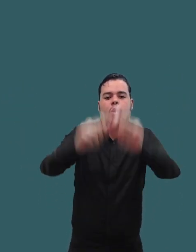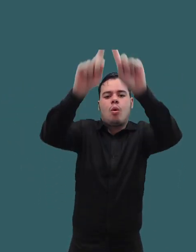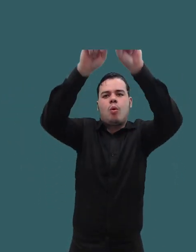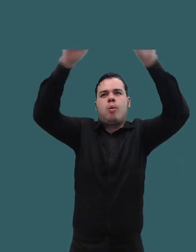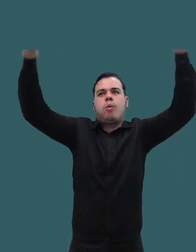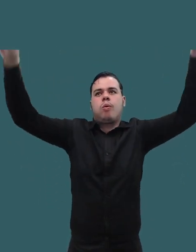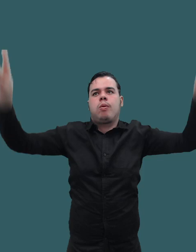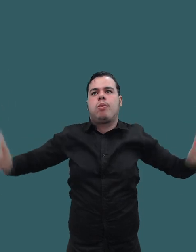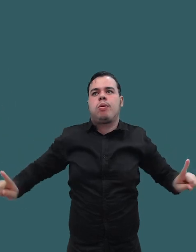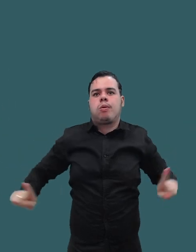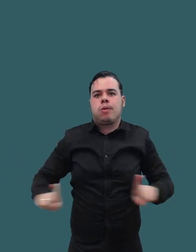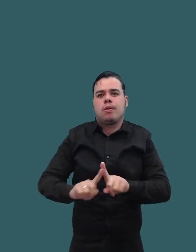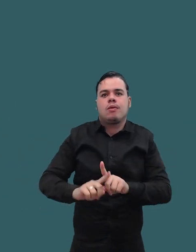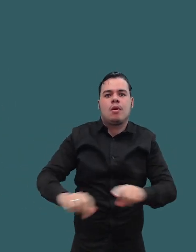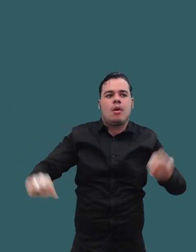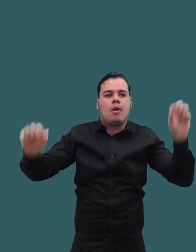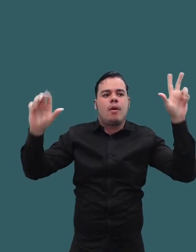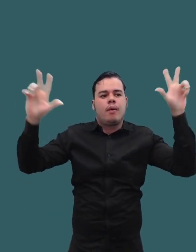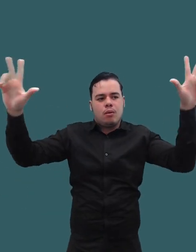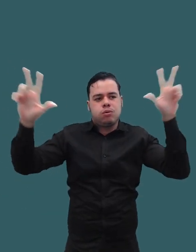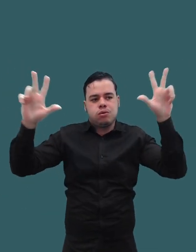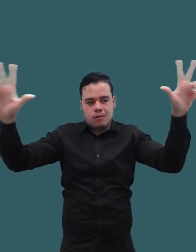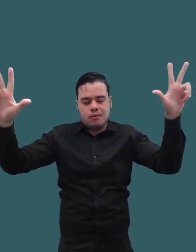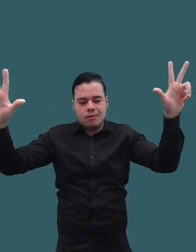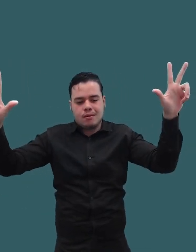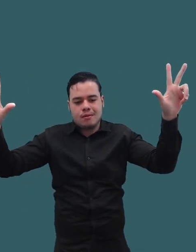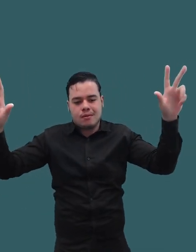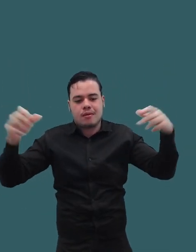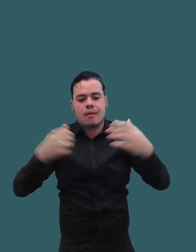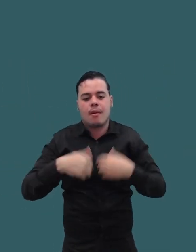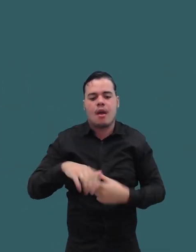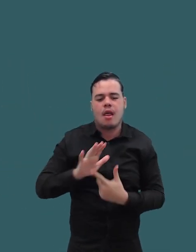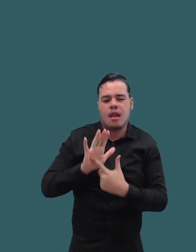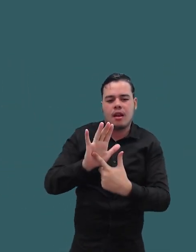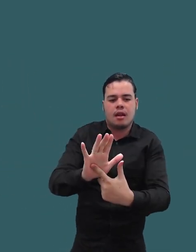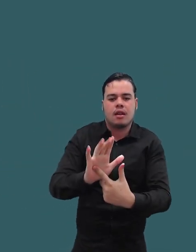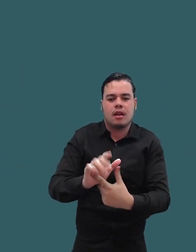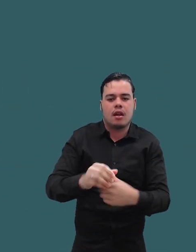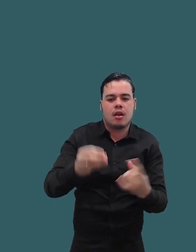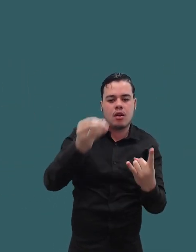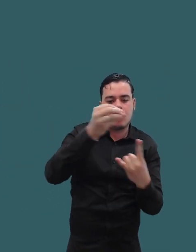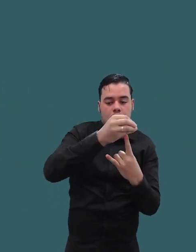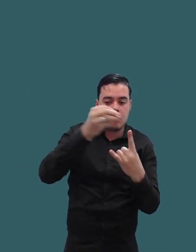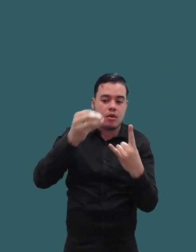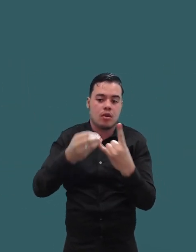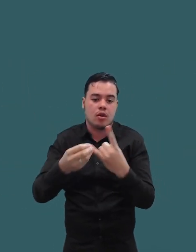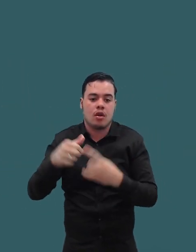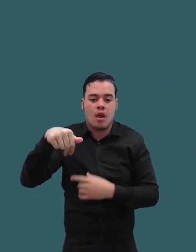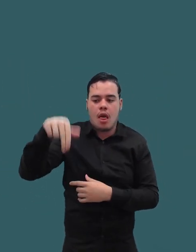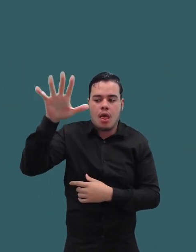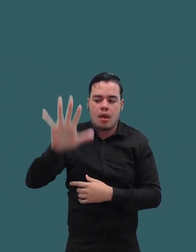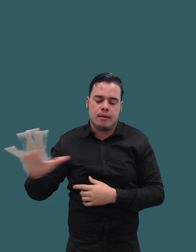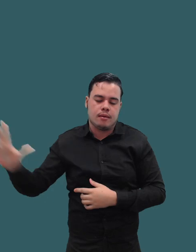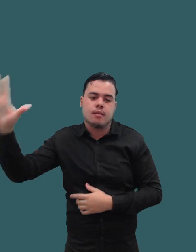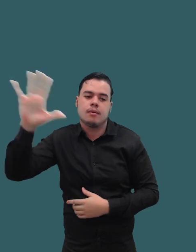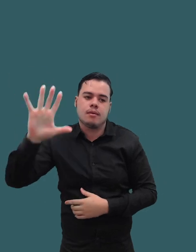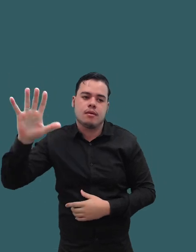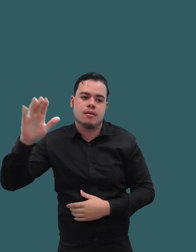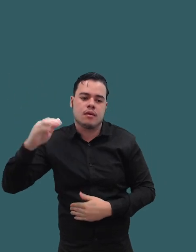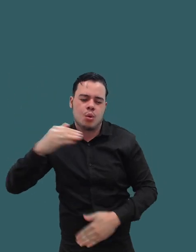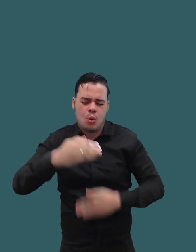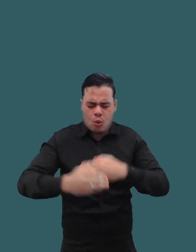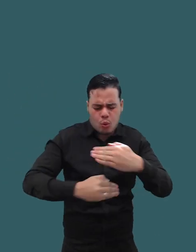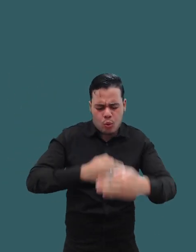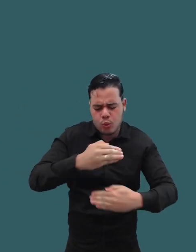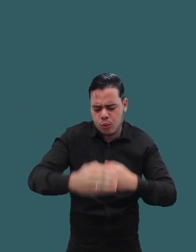faixas, e levar para uma atividade na comunidade Fiocruz para Você, que é uma atividade nacional que a gente desenvolve todo